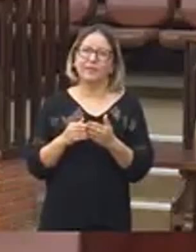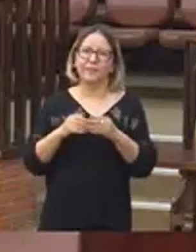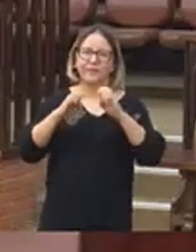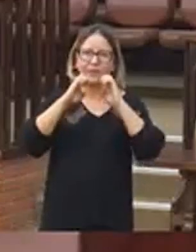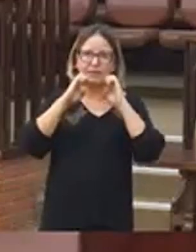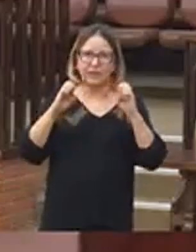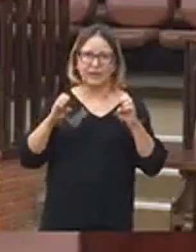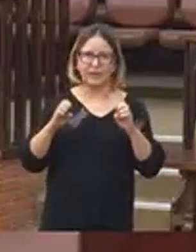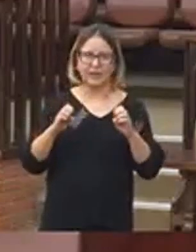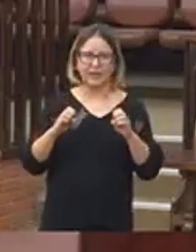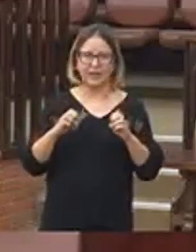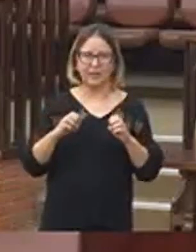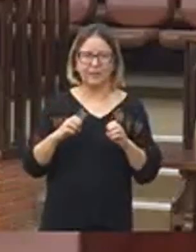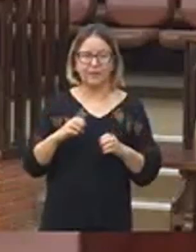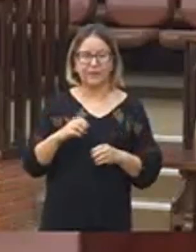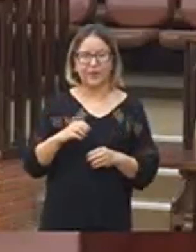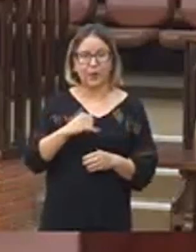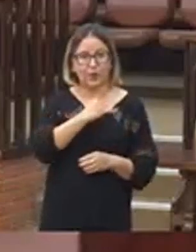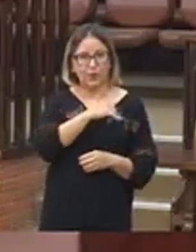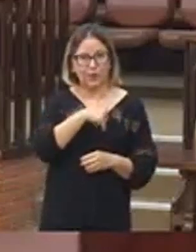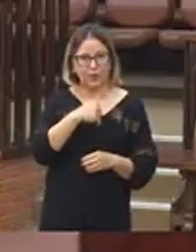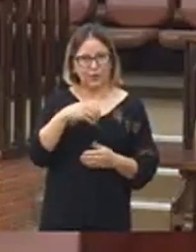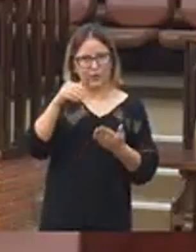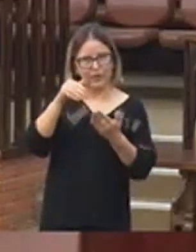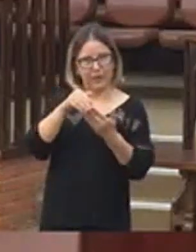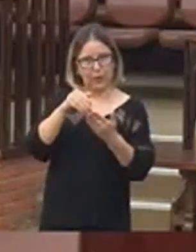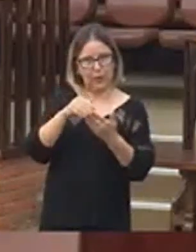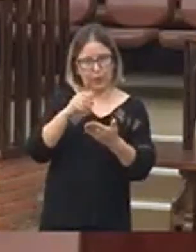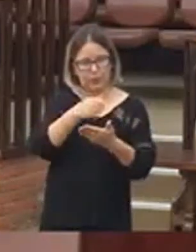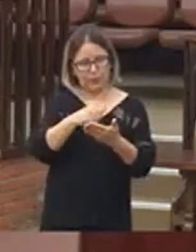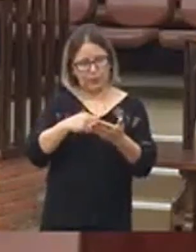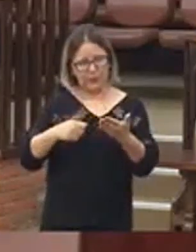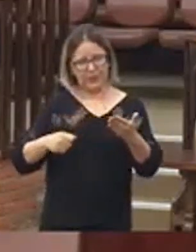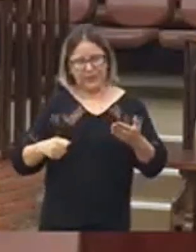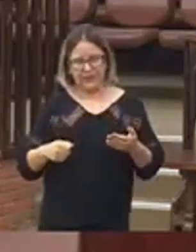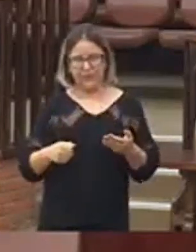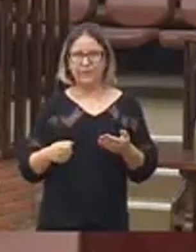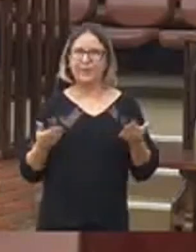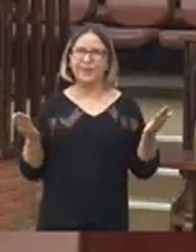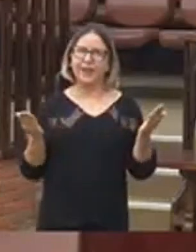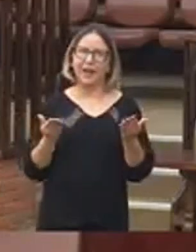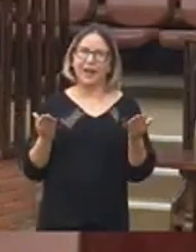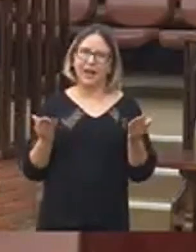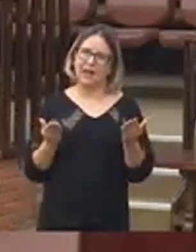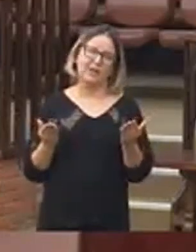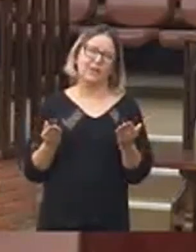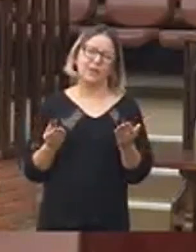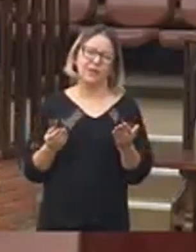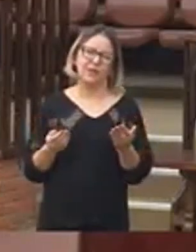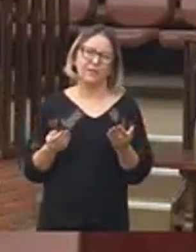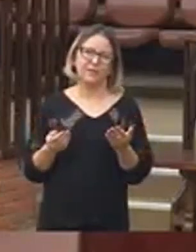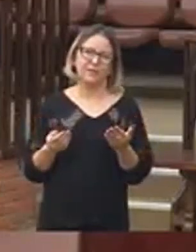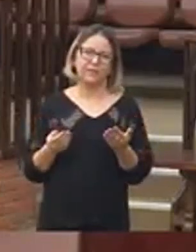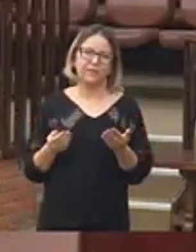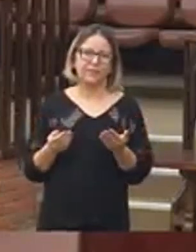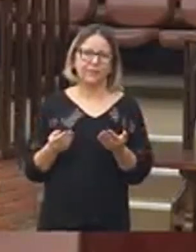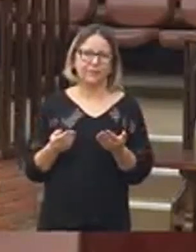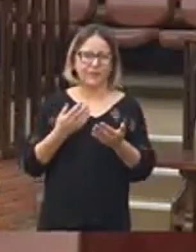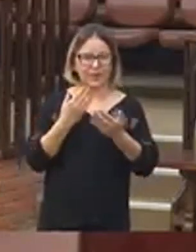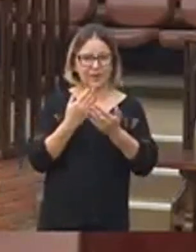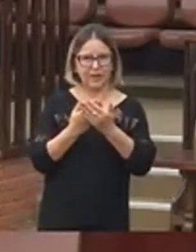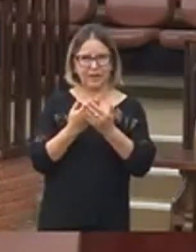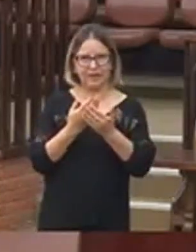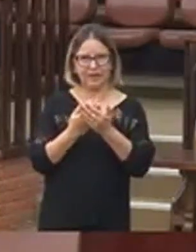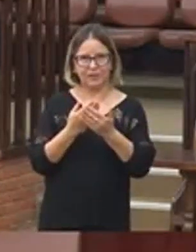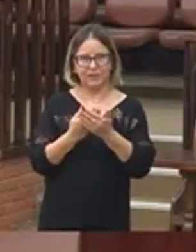escritos. E estamos aqui estacionados já há algum tempo